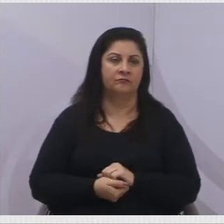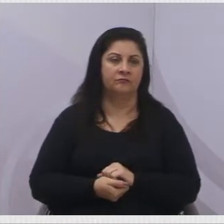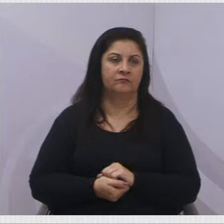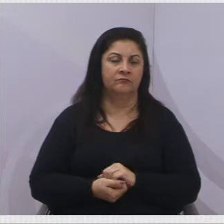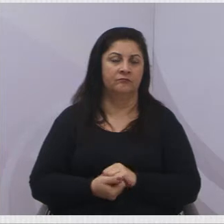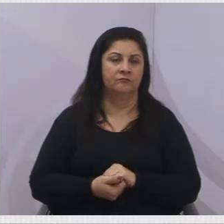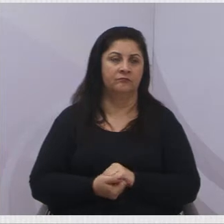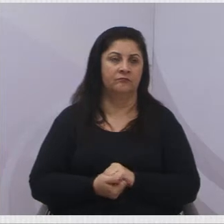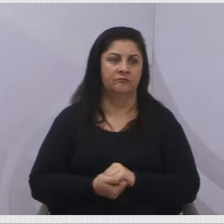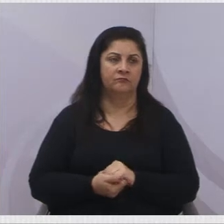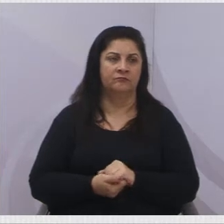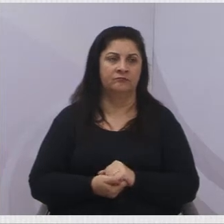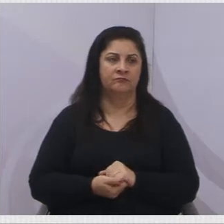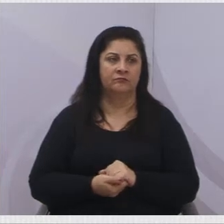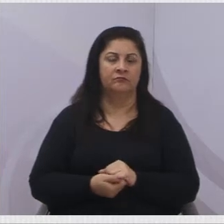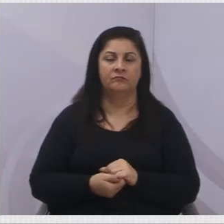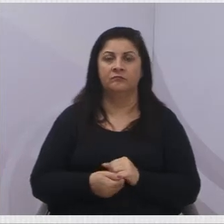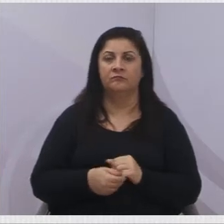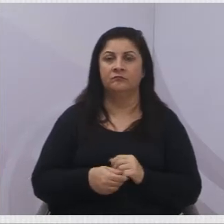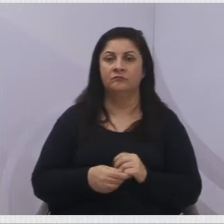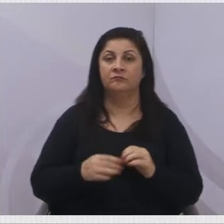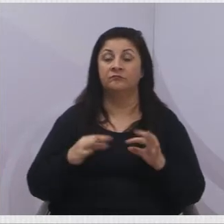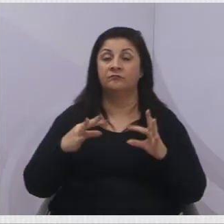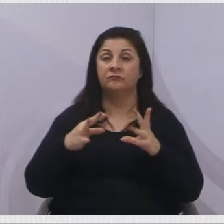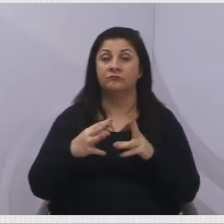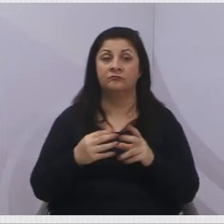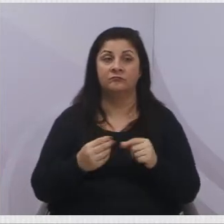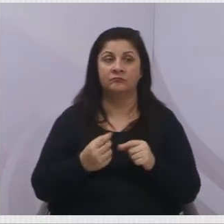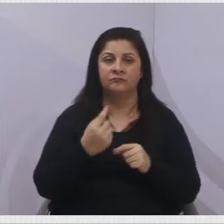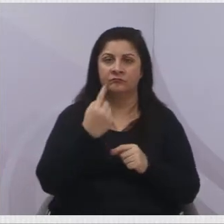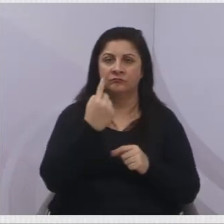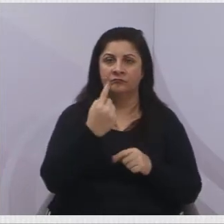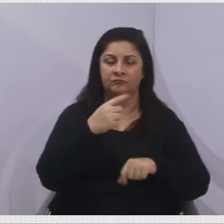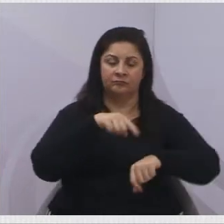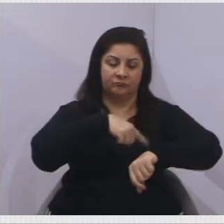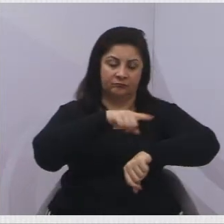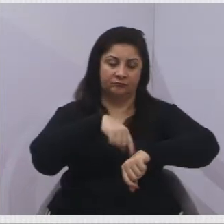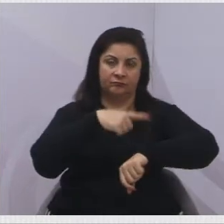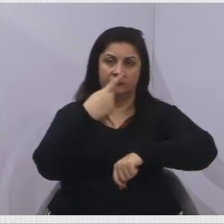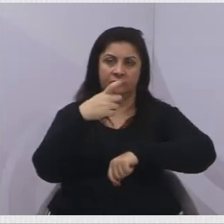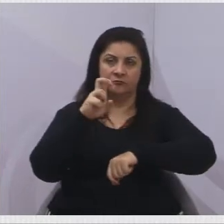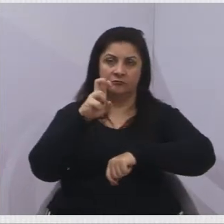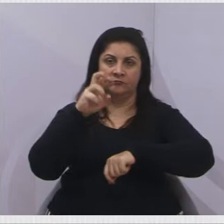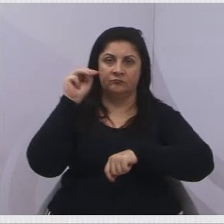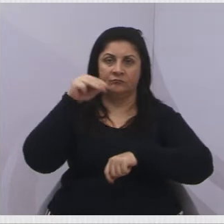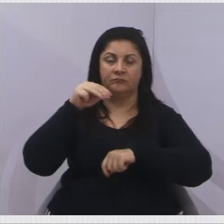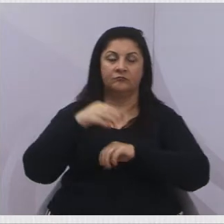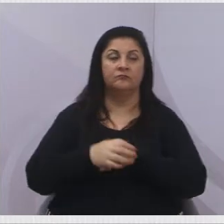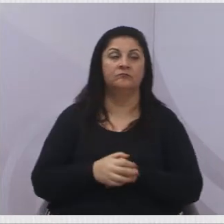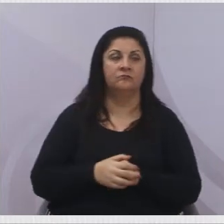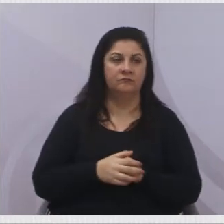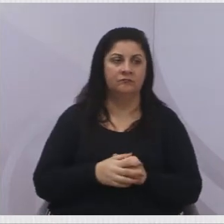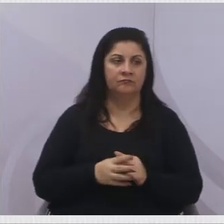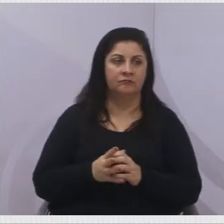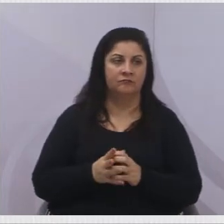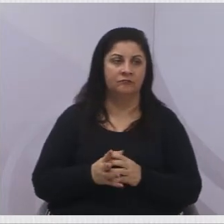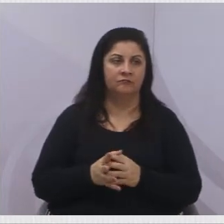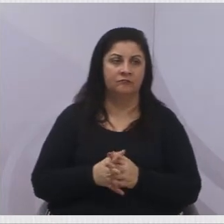de 1h e 18 minutos para 1h e 15 minutos. Entre os motivos,